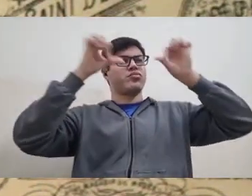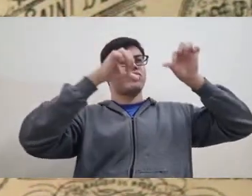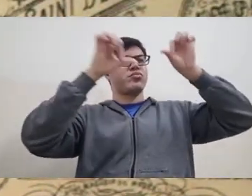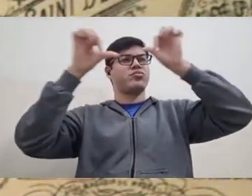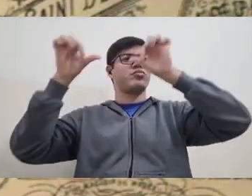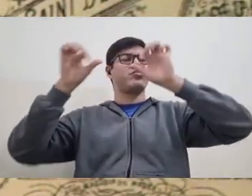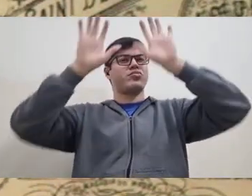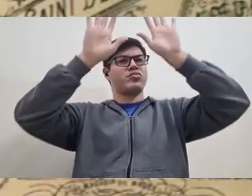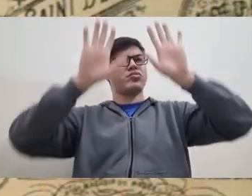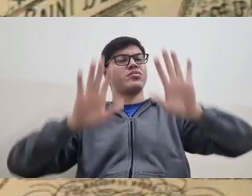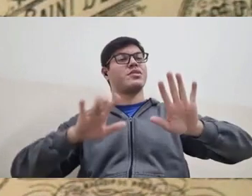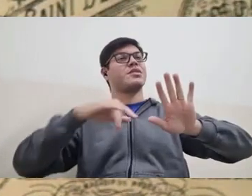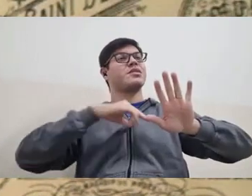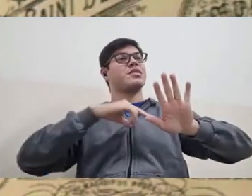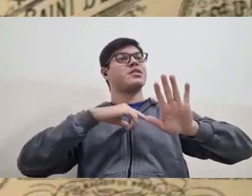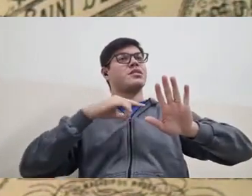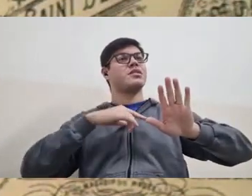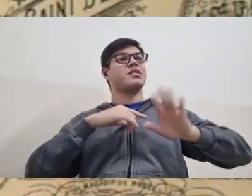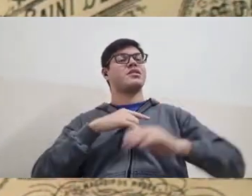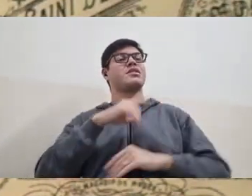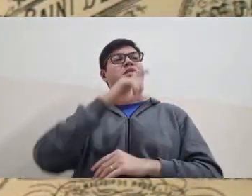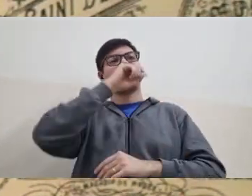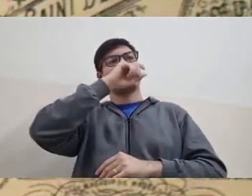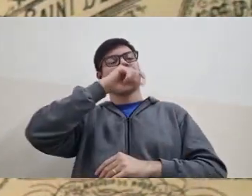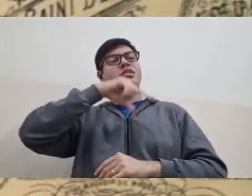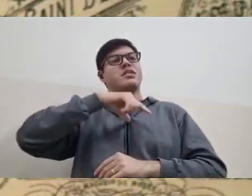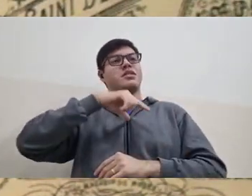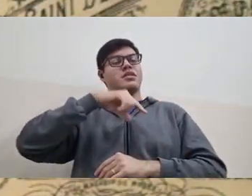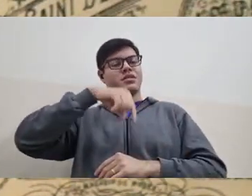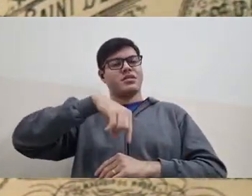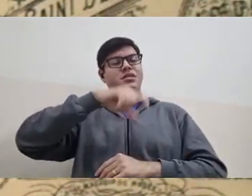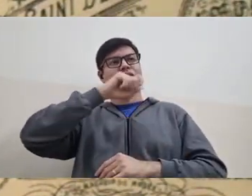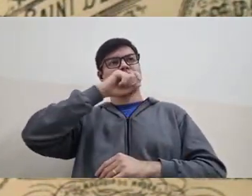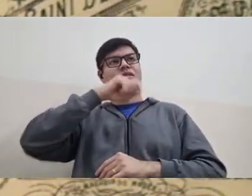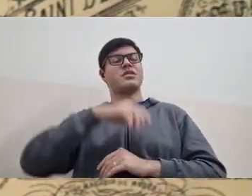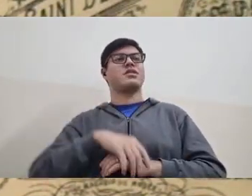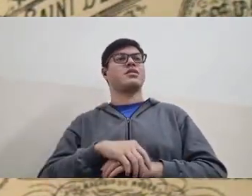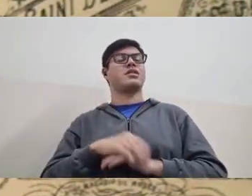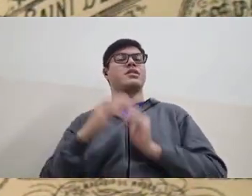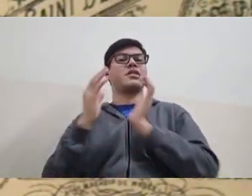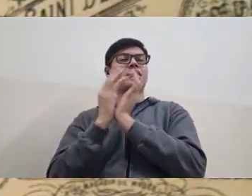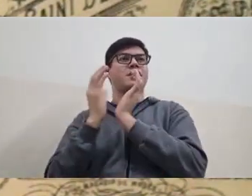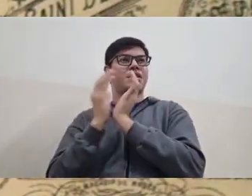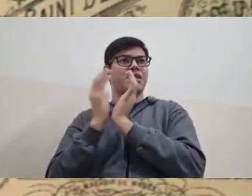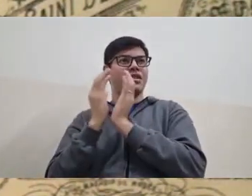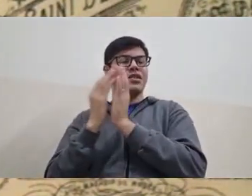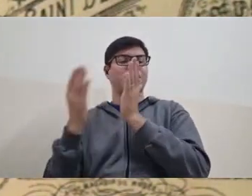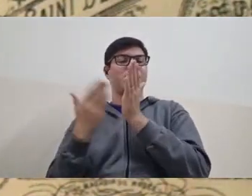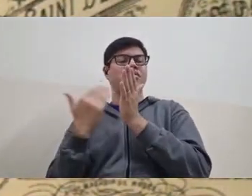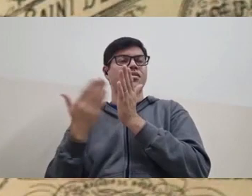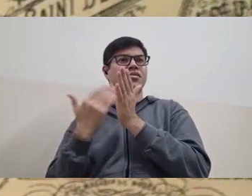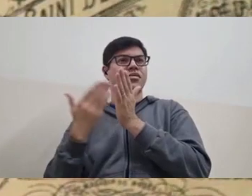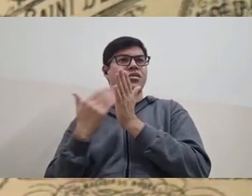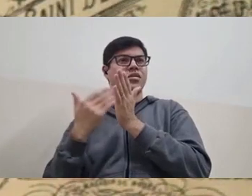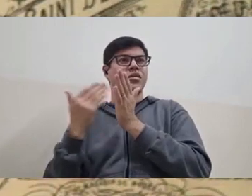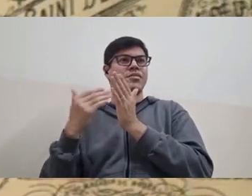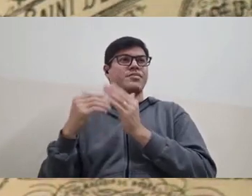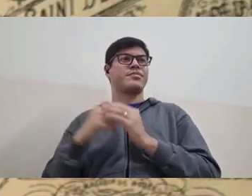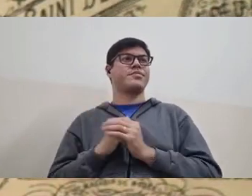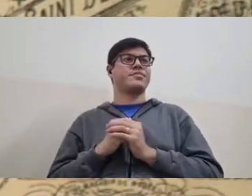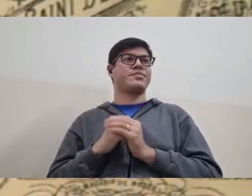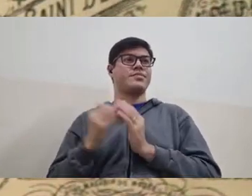biodiversidade que Araras já possui. Segundo o Wikiaves, né? É um catálogo de aves